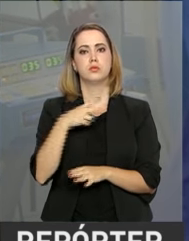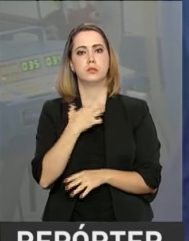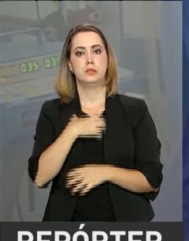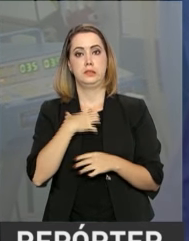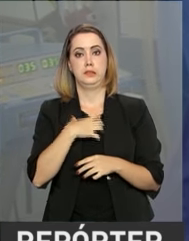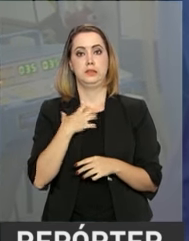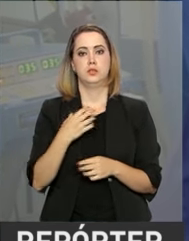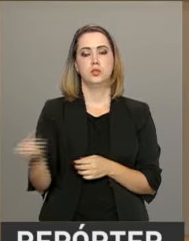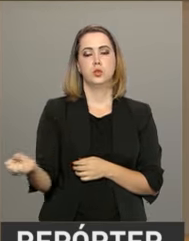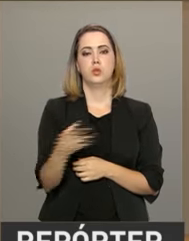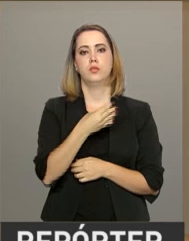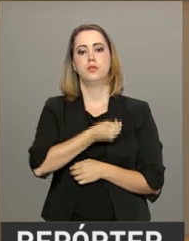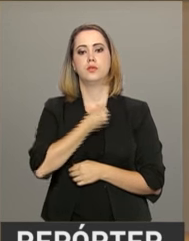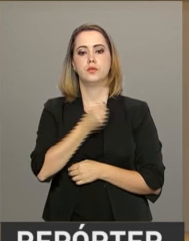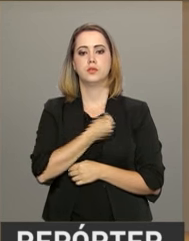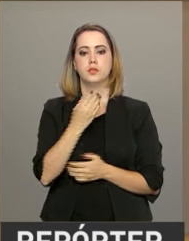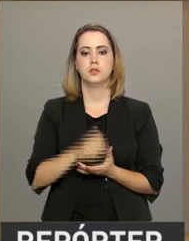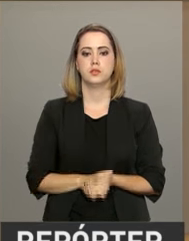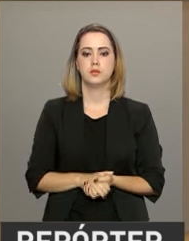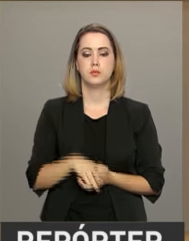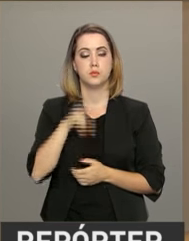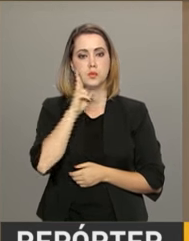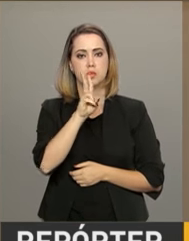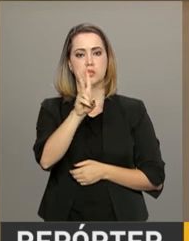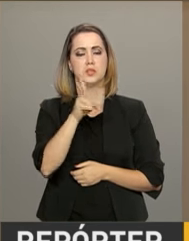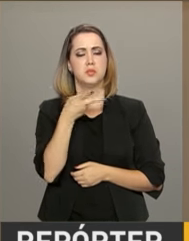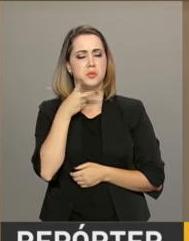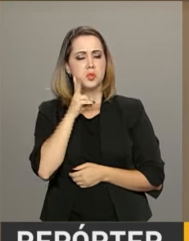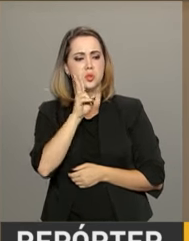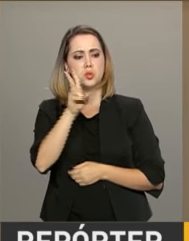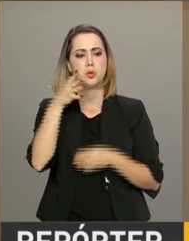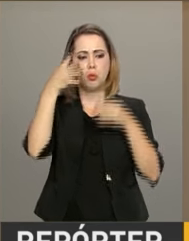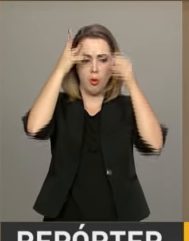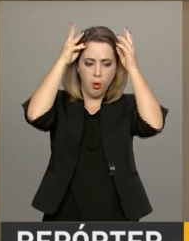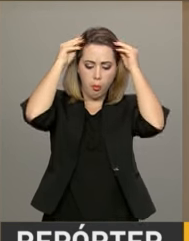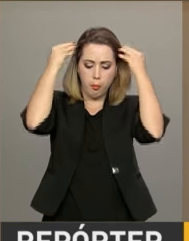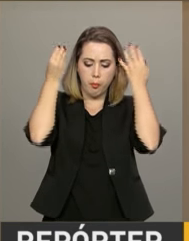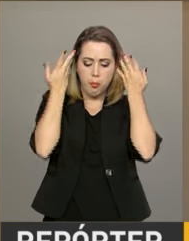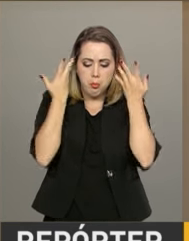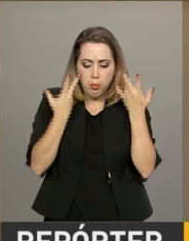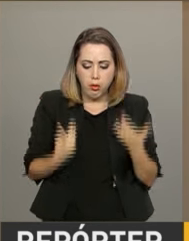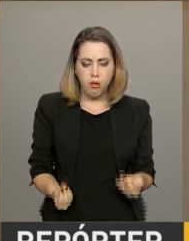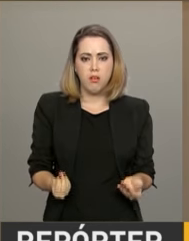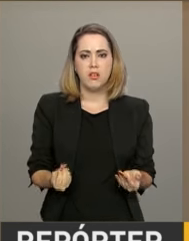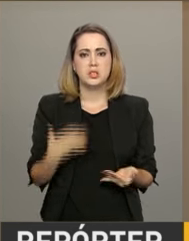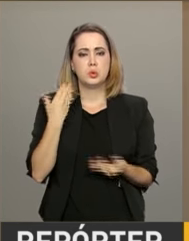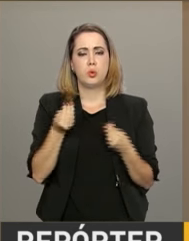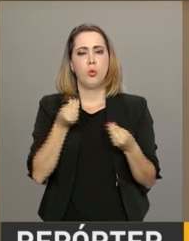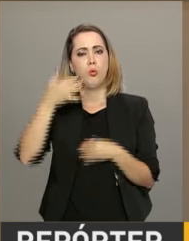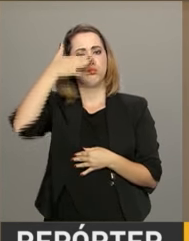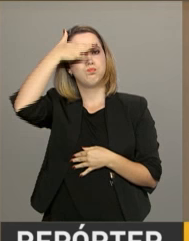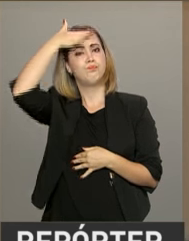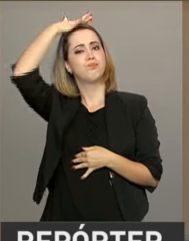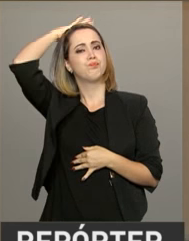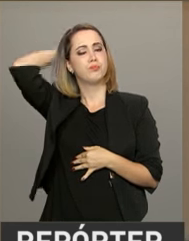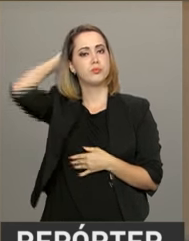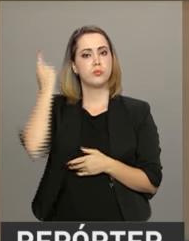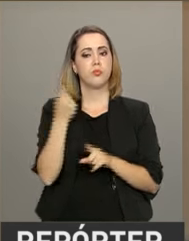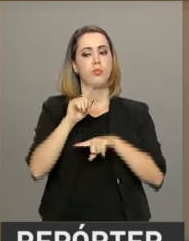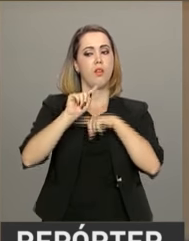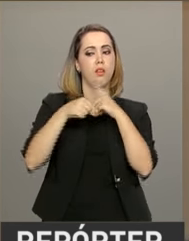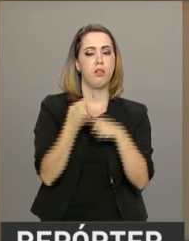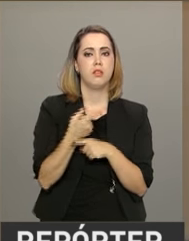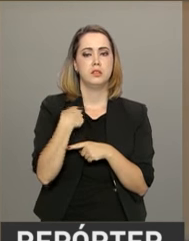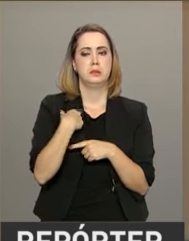ansiosa pela vida nova você imagina a gente que a mulher perdeu os cabelo a primeira coisa que a gente pensa ficar careca segunda além